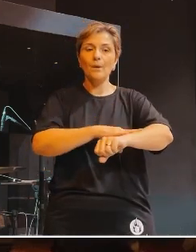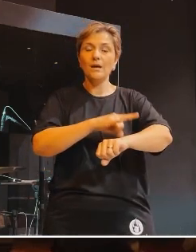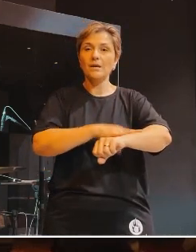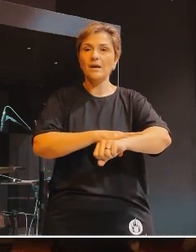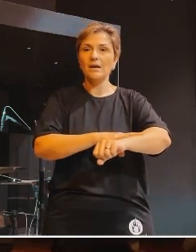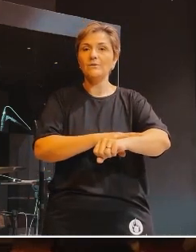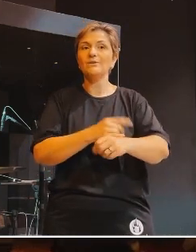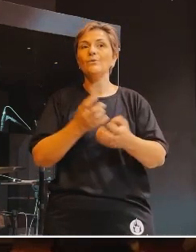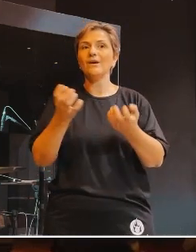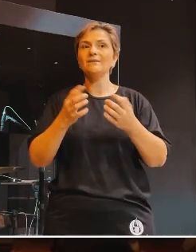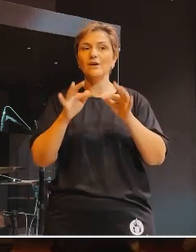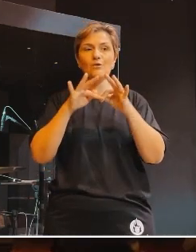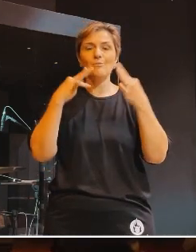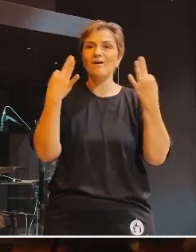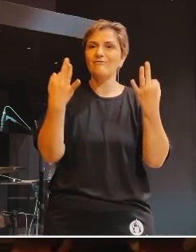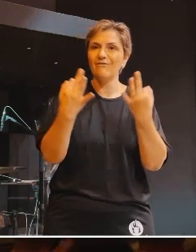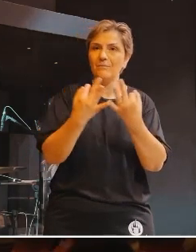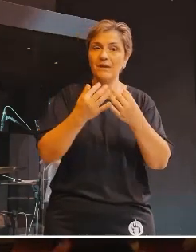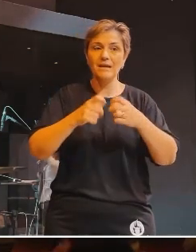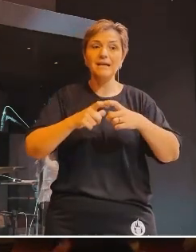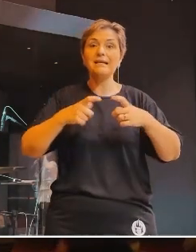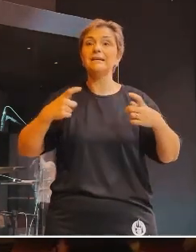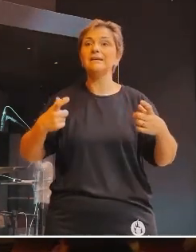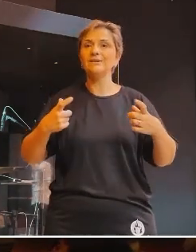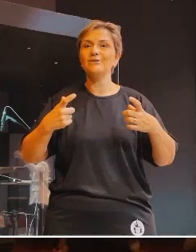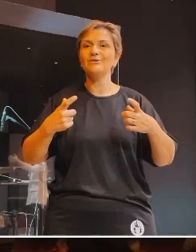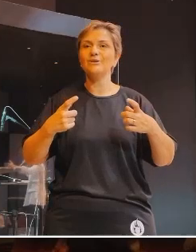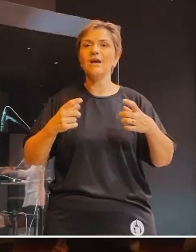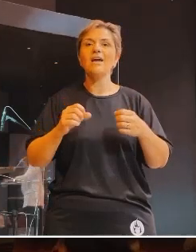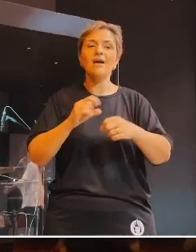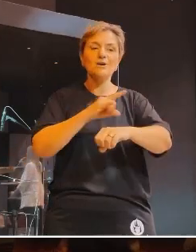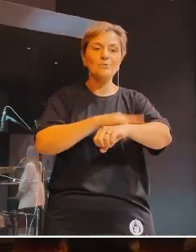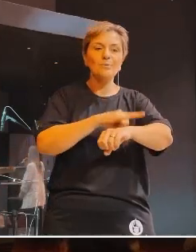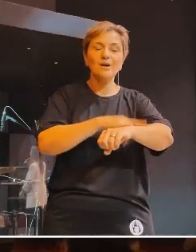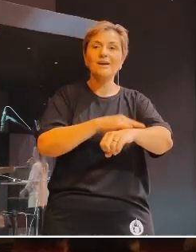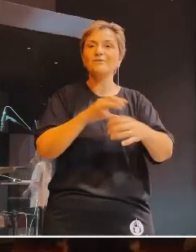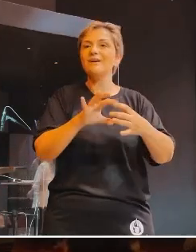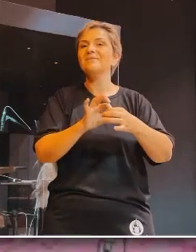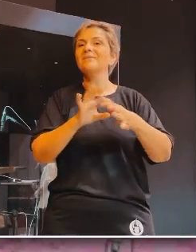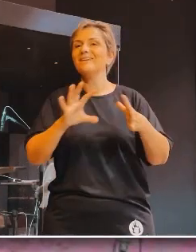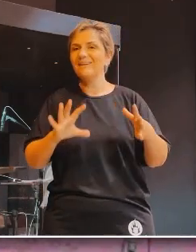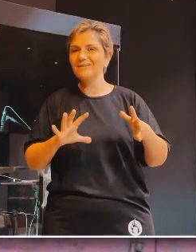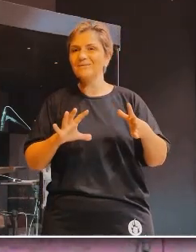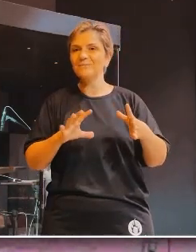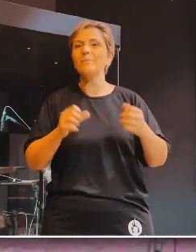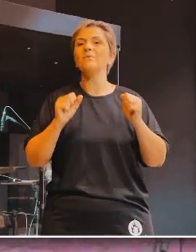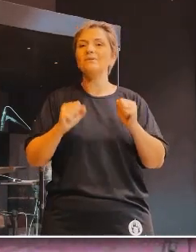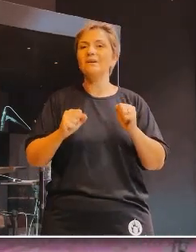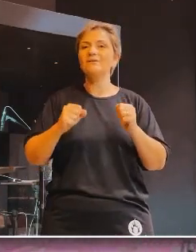liberado para tomar o banho quente. A comida estar pronta.